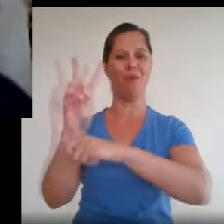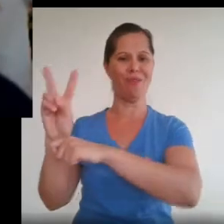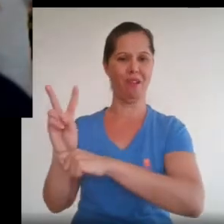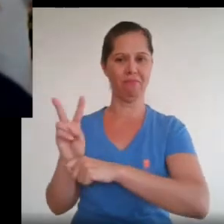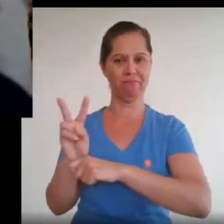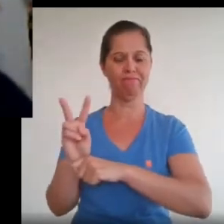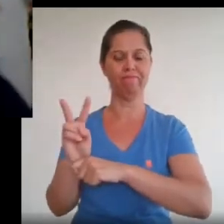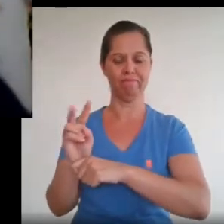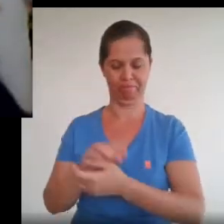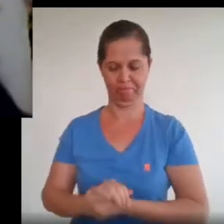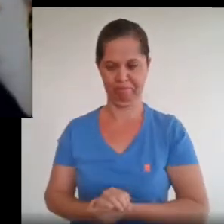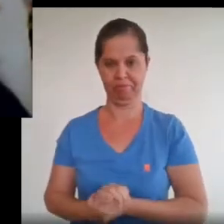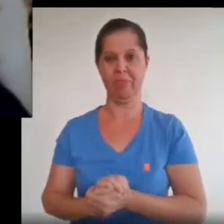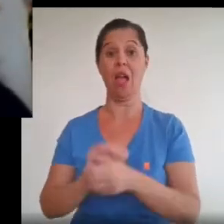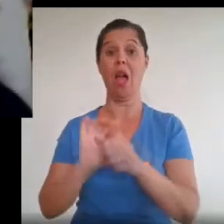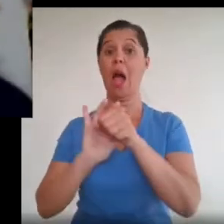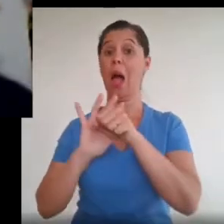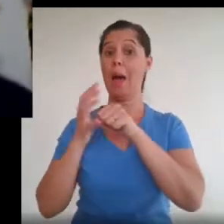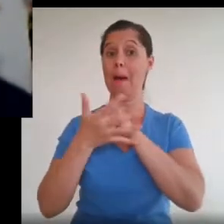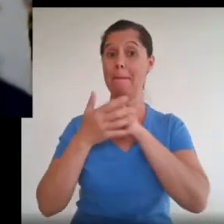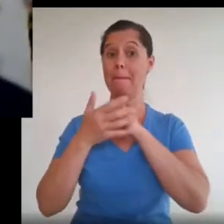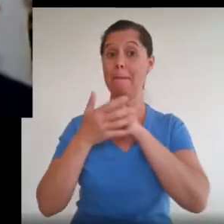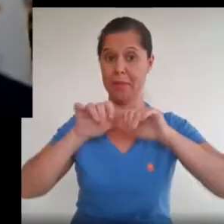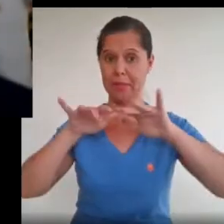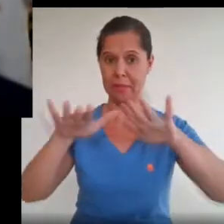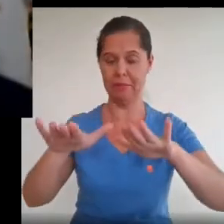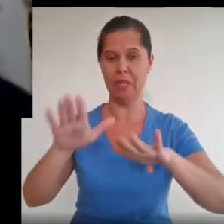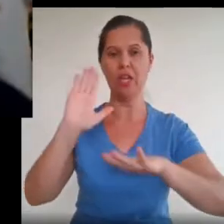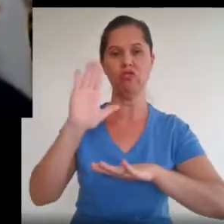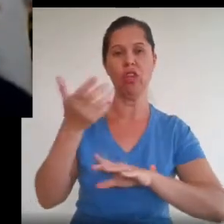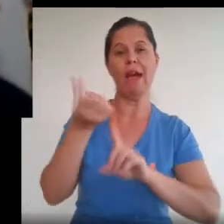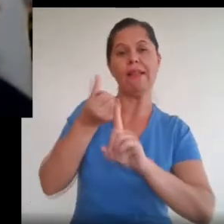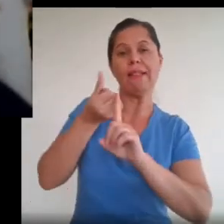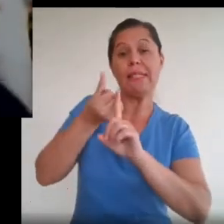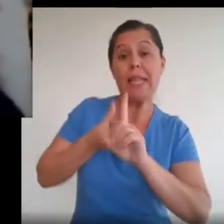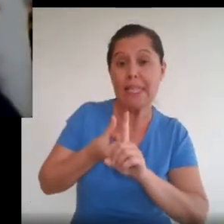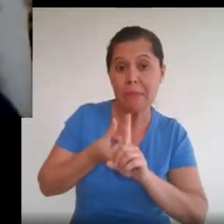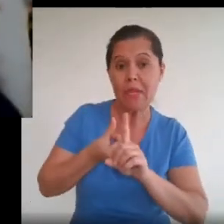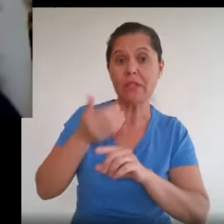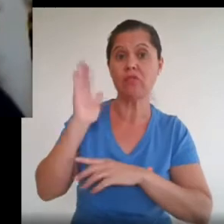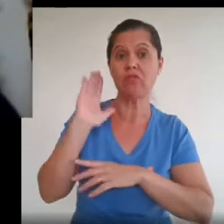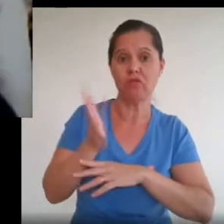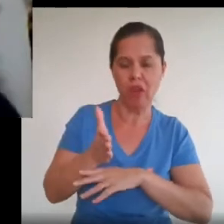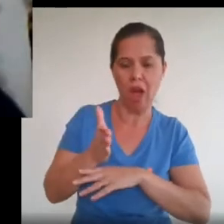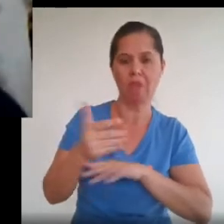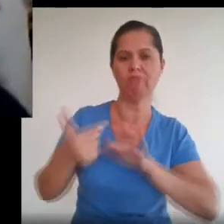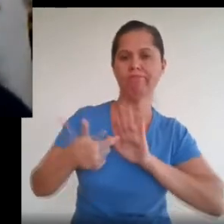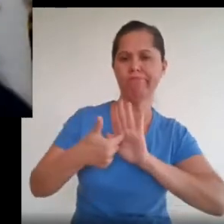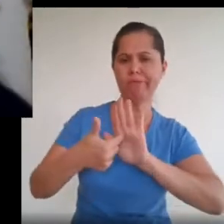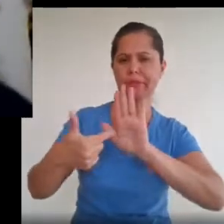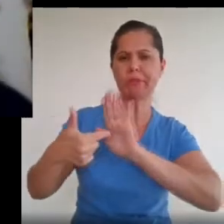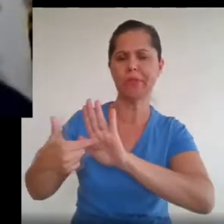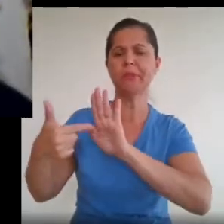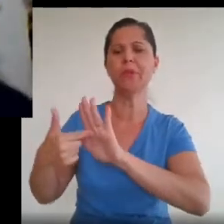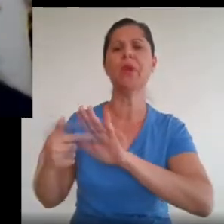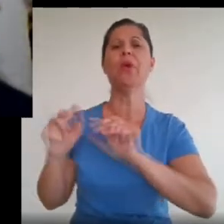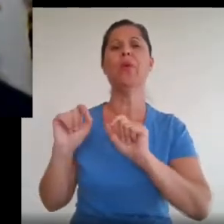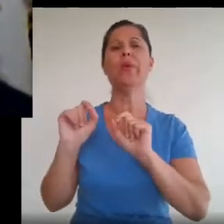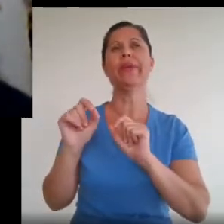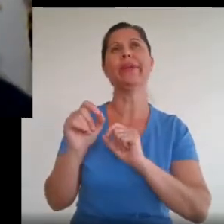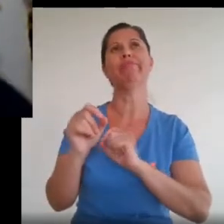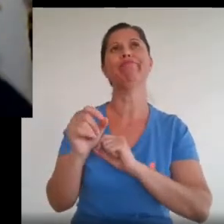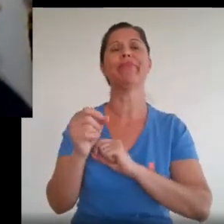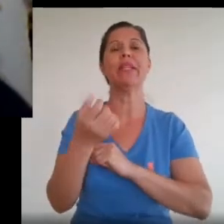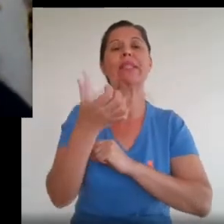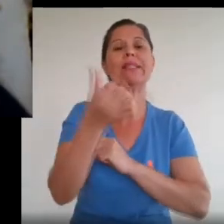pandemia, ela trouxe, nesses 6 meses que a gente está vivenciando, ela trouxe 3 grandes